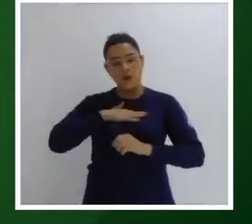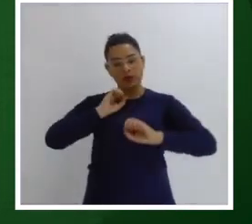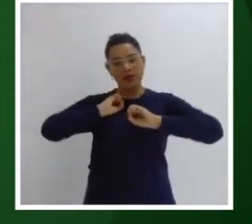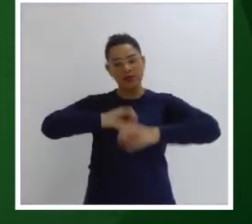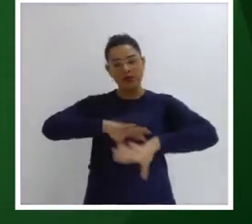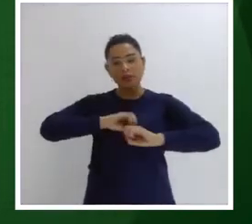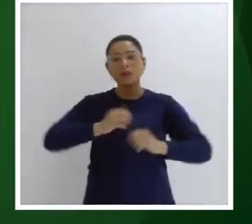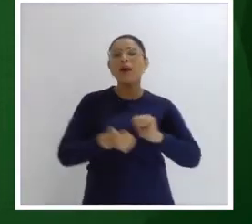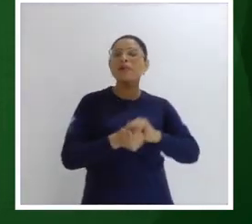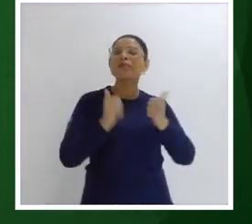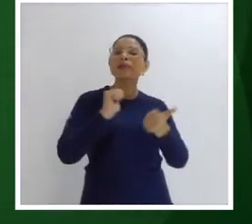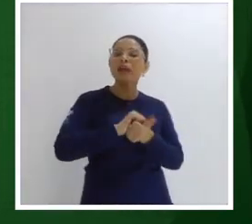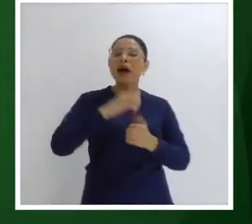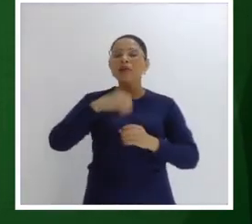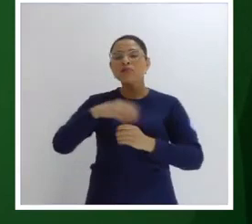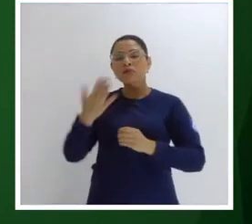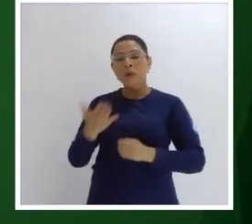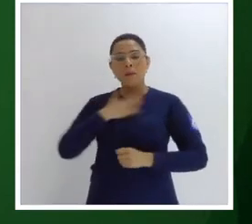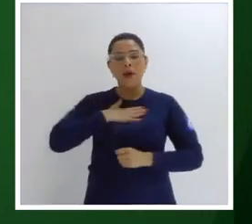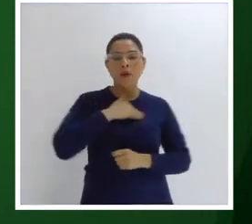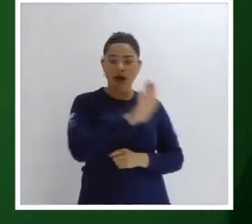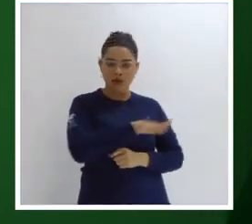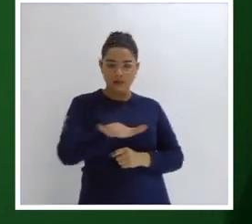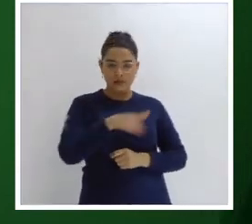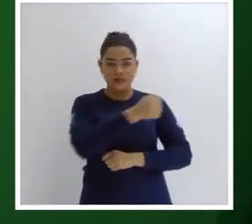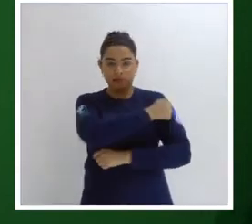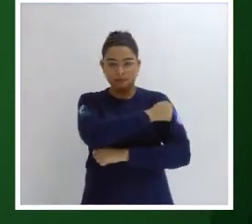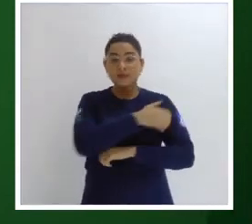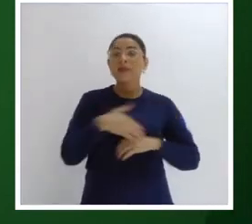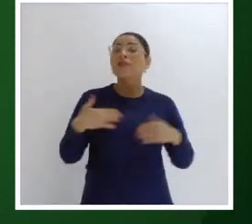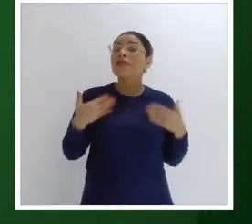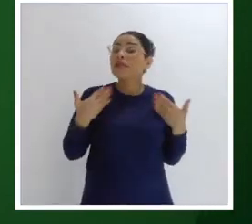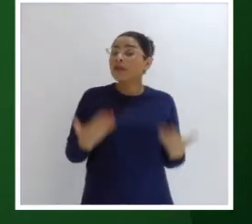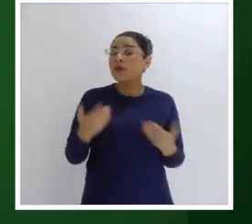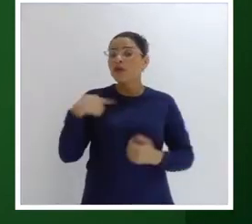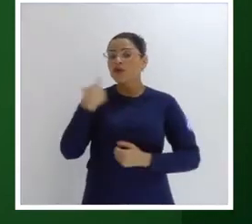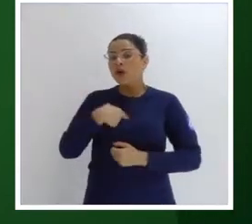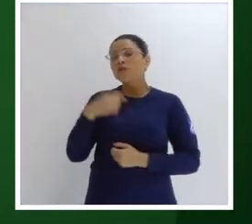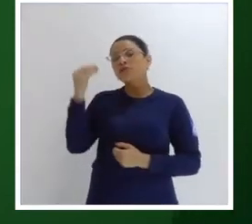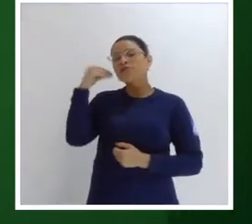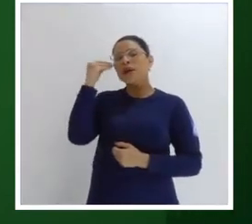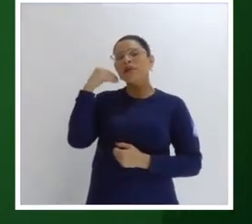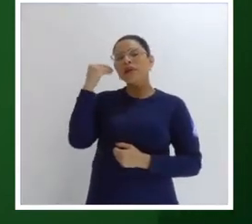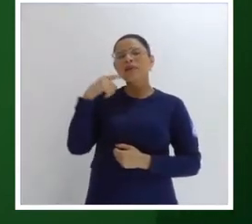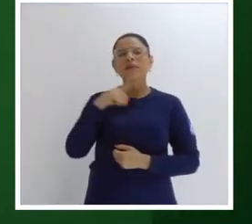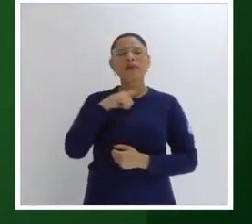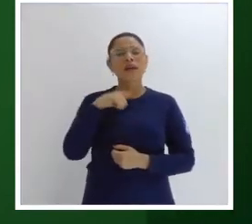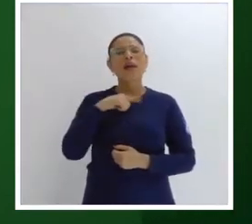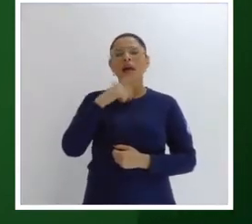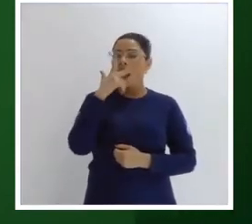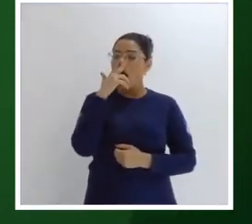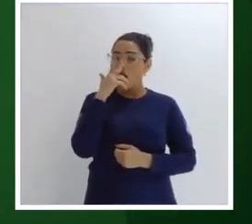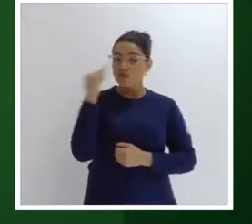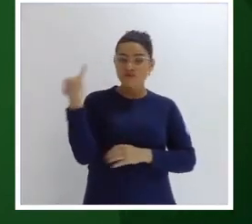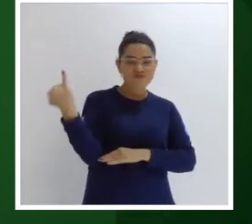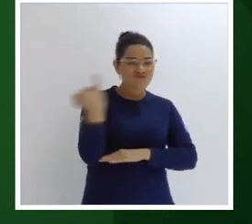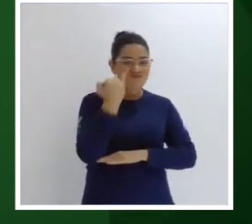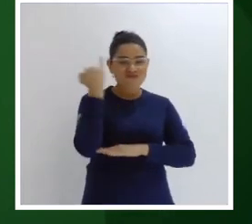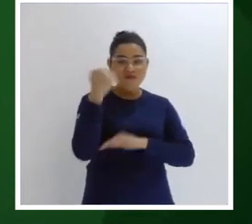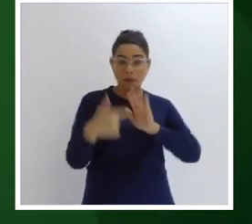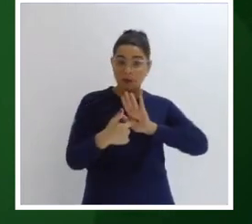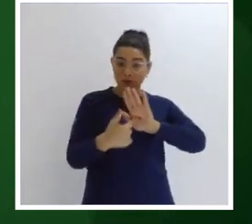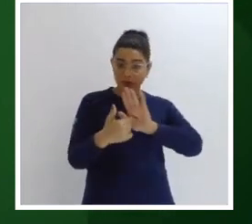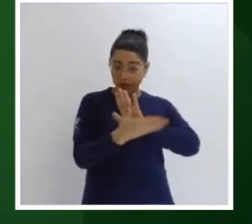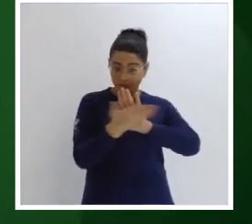o meu conteúdo para o meu aluno E aí a gente tem uma experiência lá que eu acho importante é mencionar para